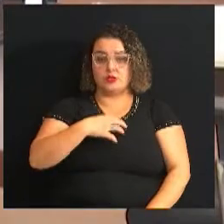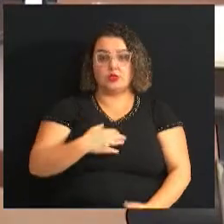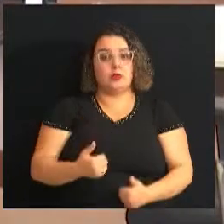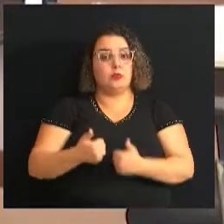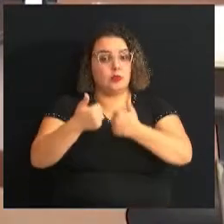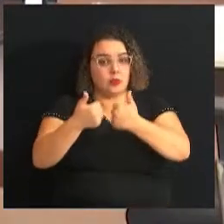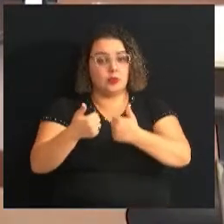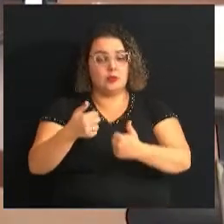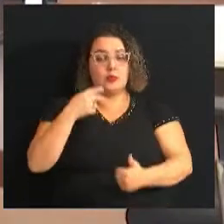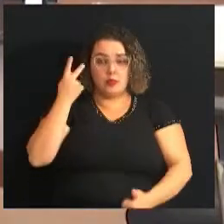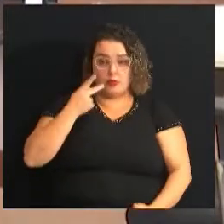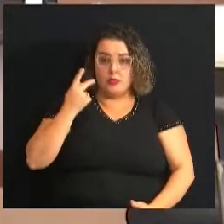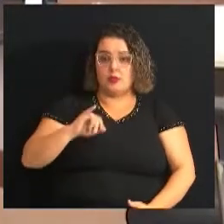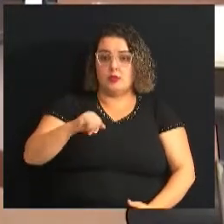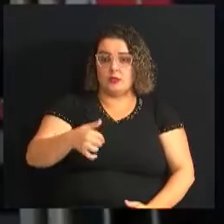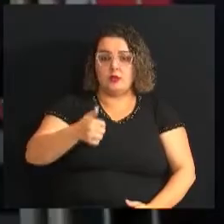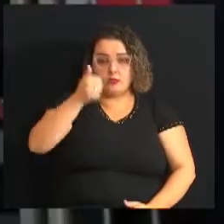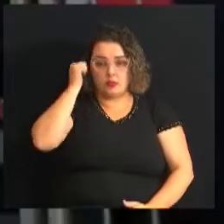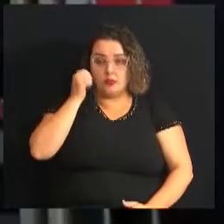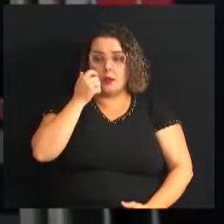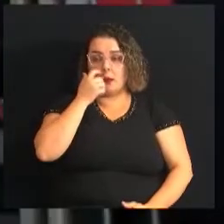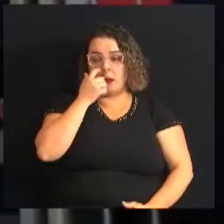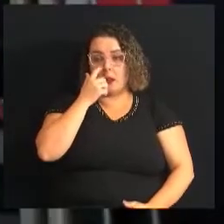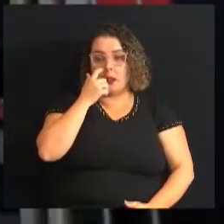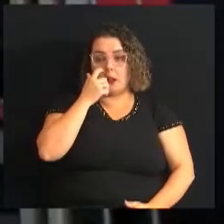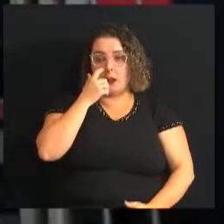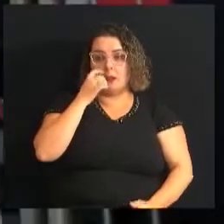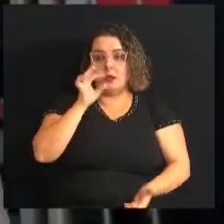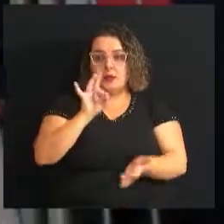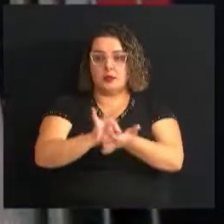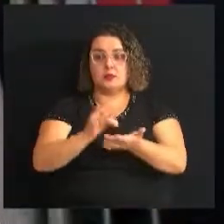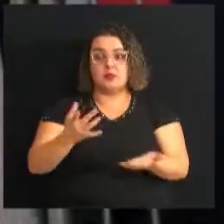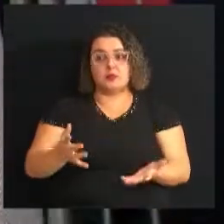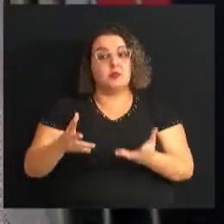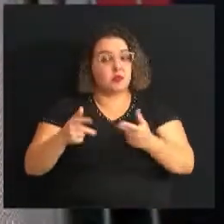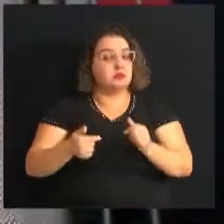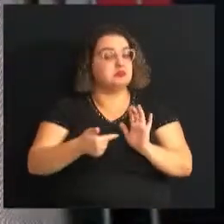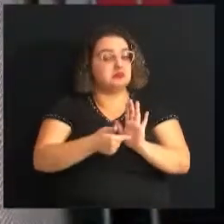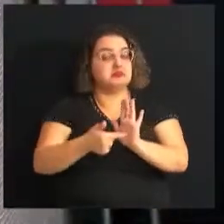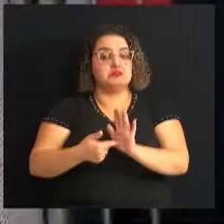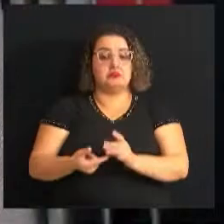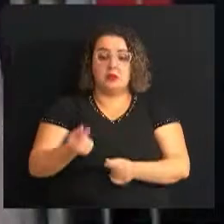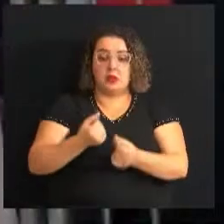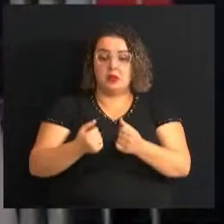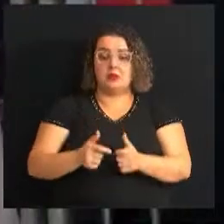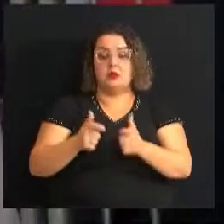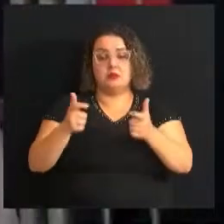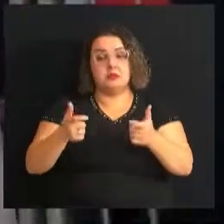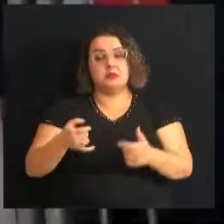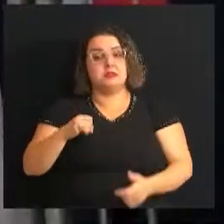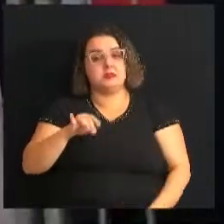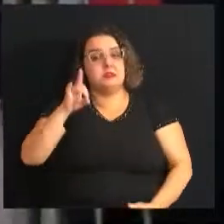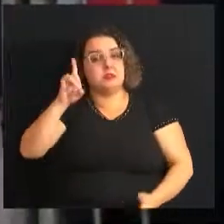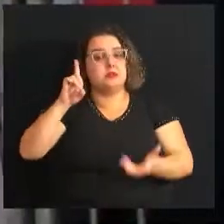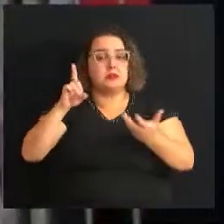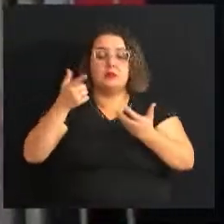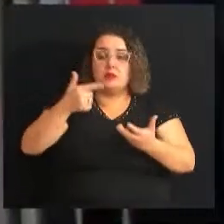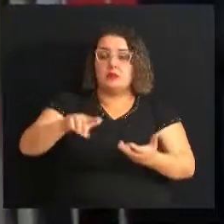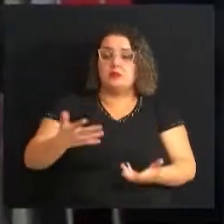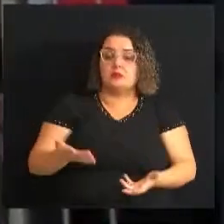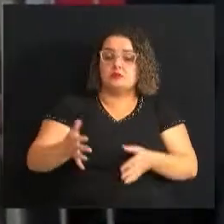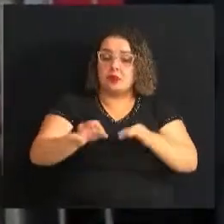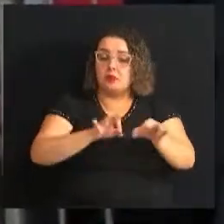pelo parlamentar Juscelino da Barbarense. Na verdade, pelo que tudo indica, a economia está em alta, né? Se Deus quiser vai continuar assim, e nós estamos com